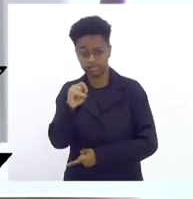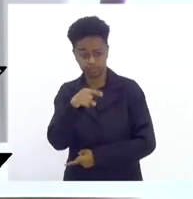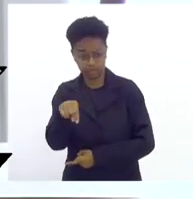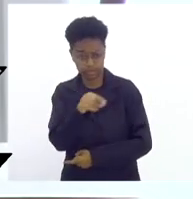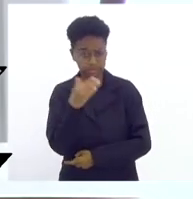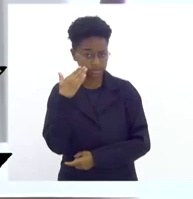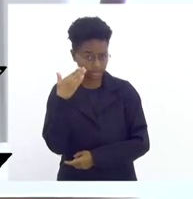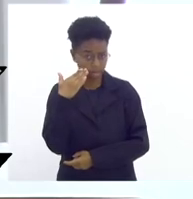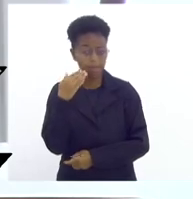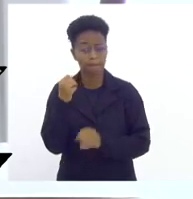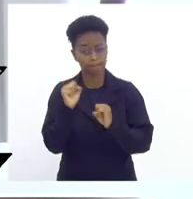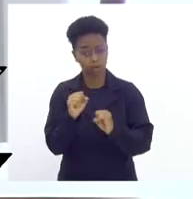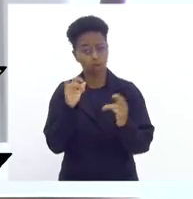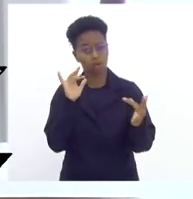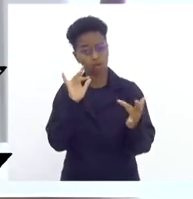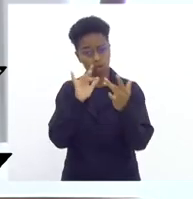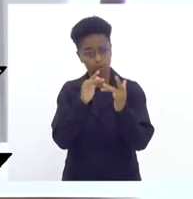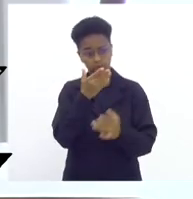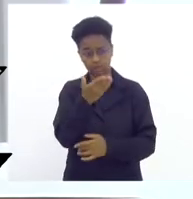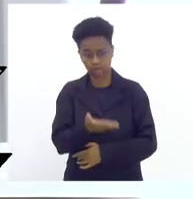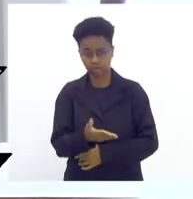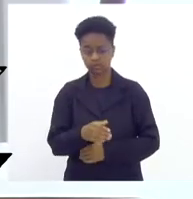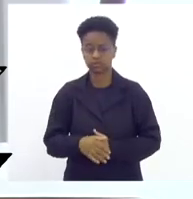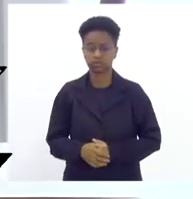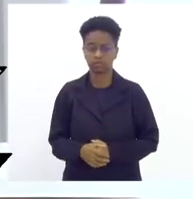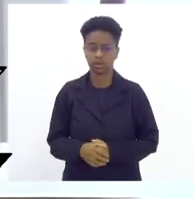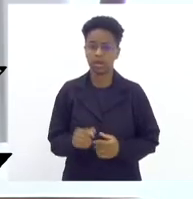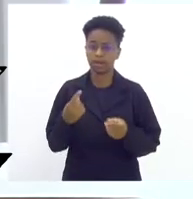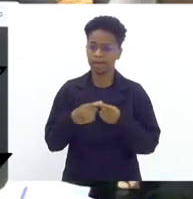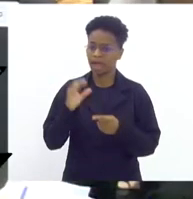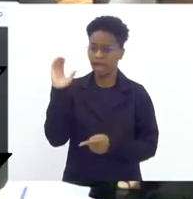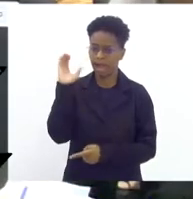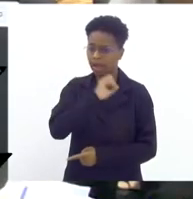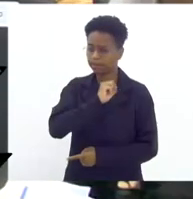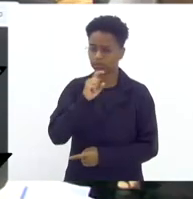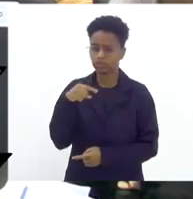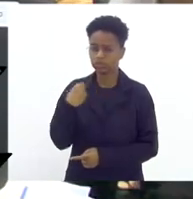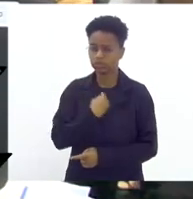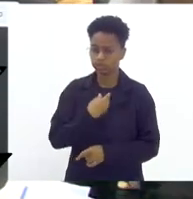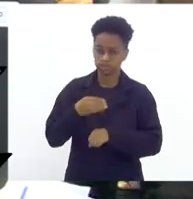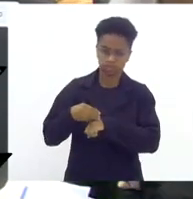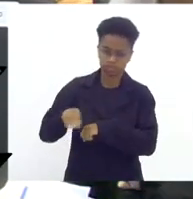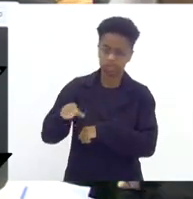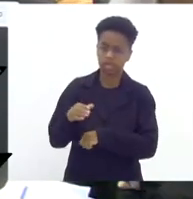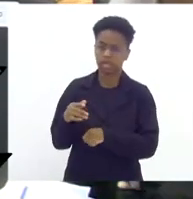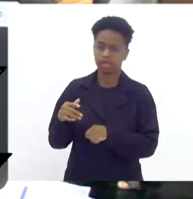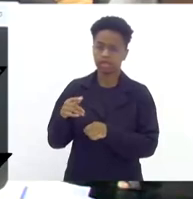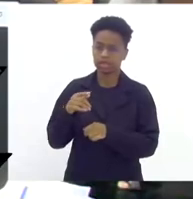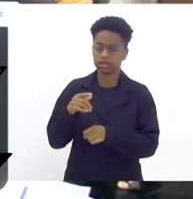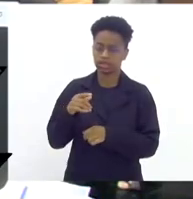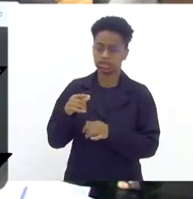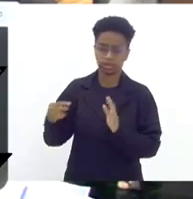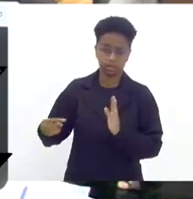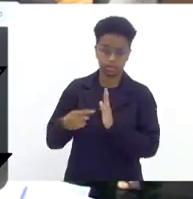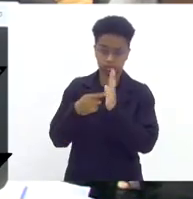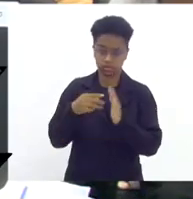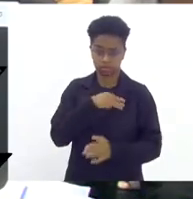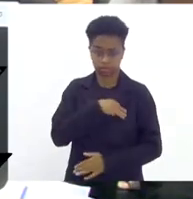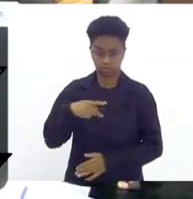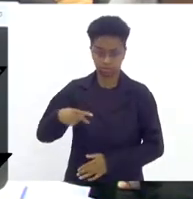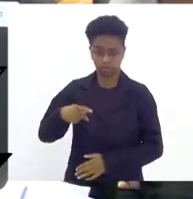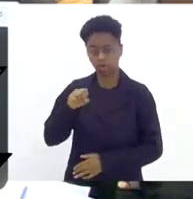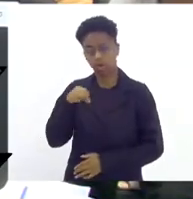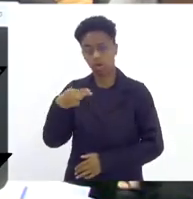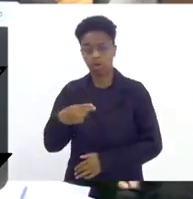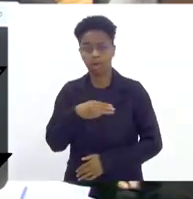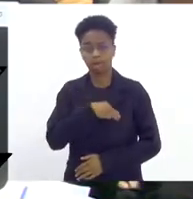podem entrar em contato com a nossa ouvidoria que rapidamente será direcionado a denúncia para o Ministério Público ou também para o Ministério